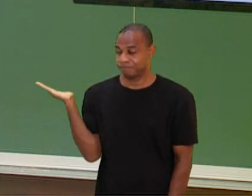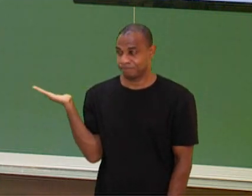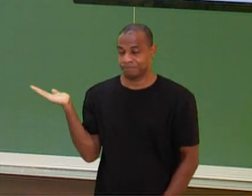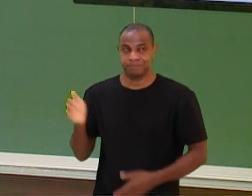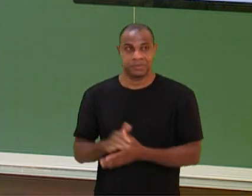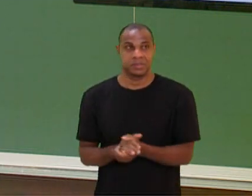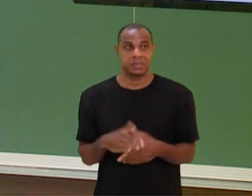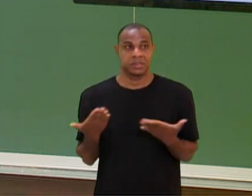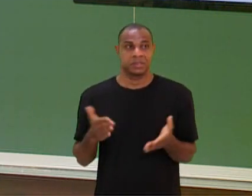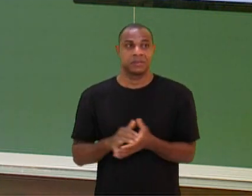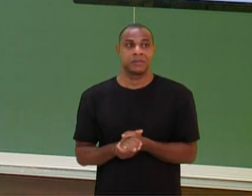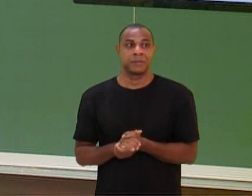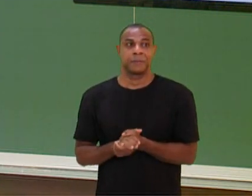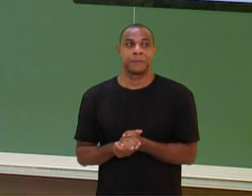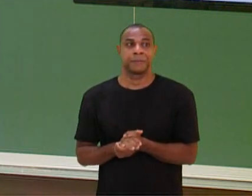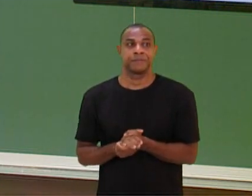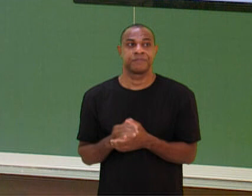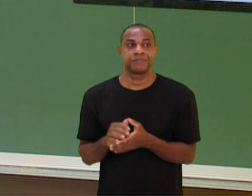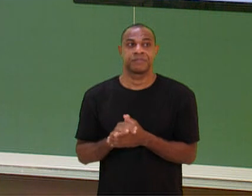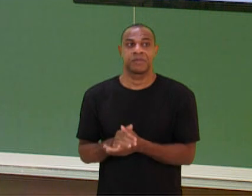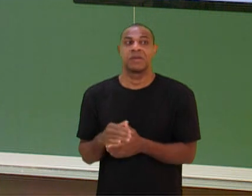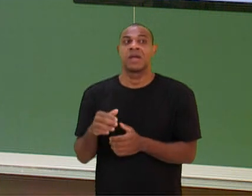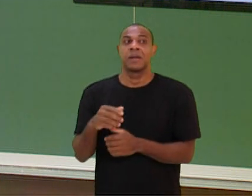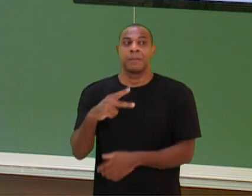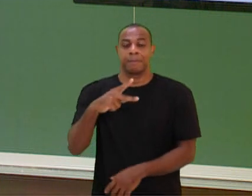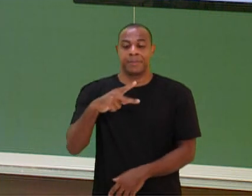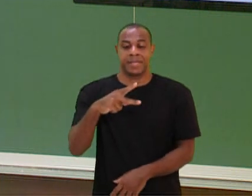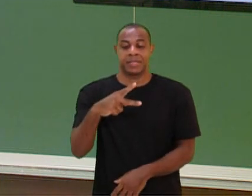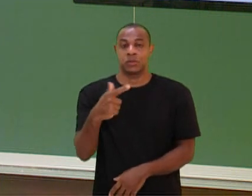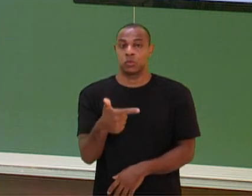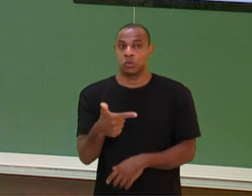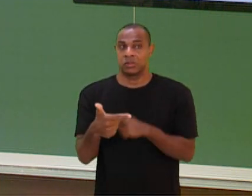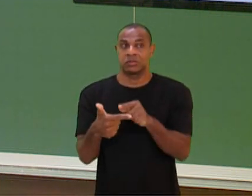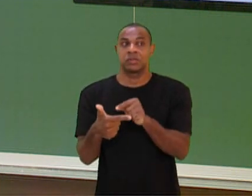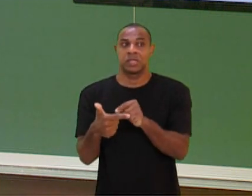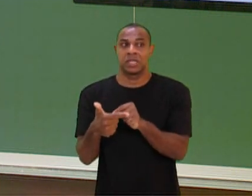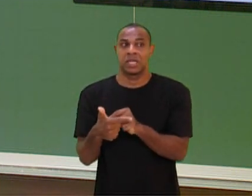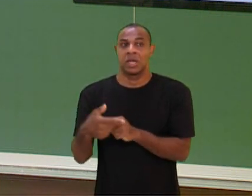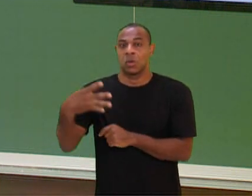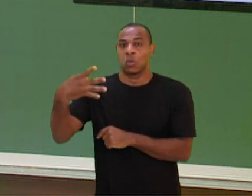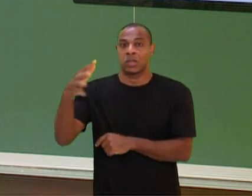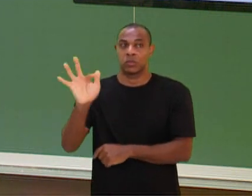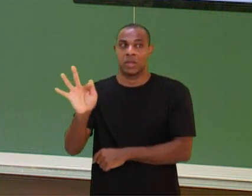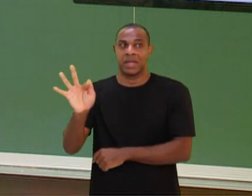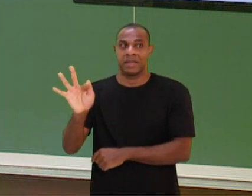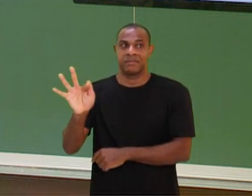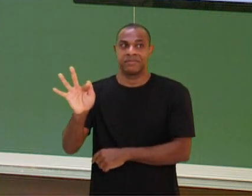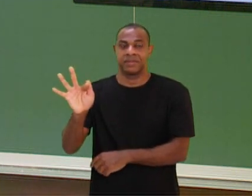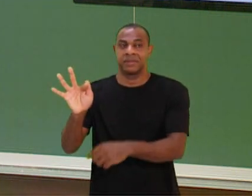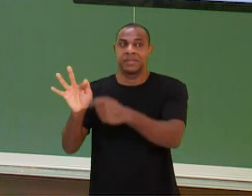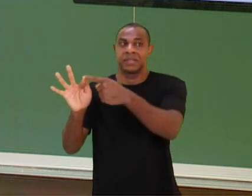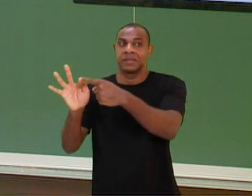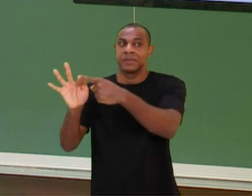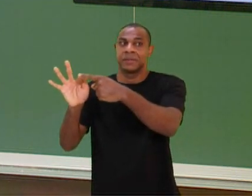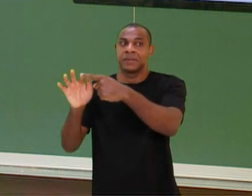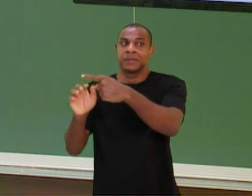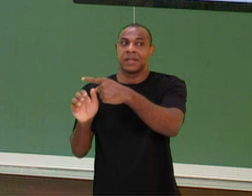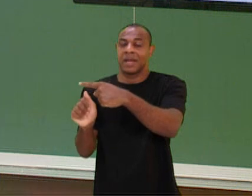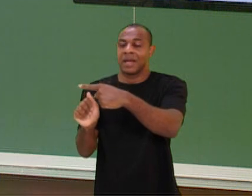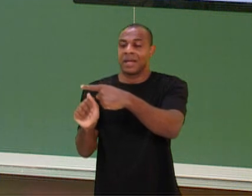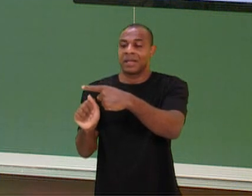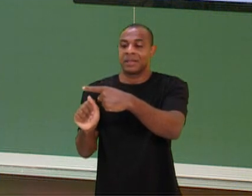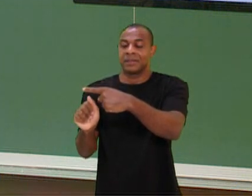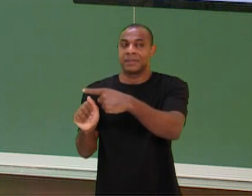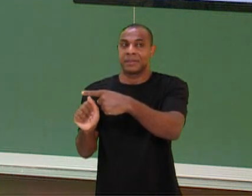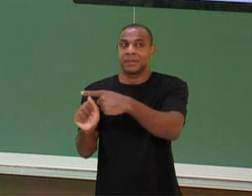ela será 4F sobre A sobre 2. Né? E aqui